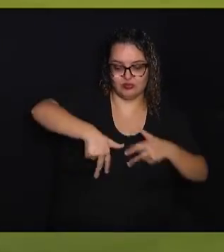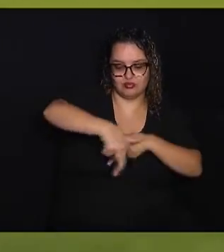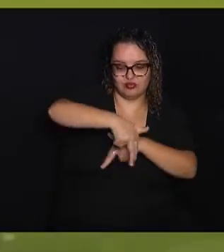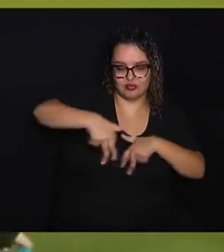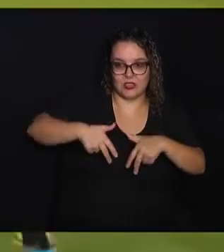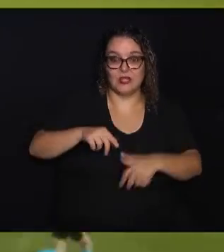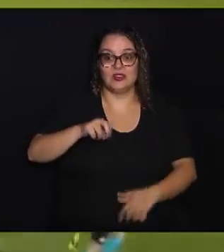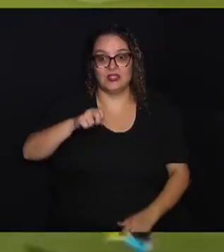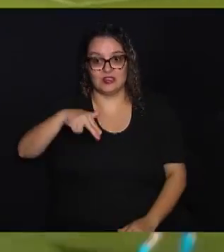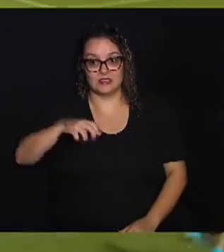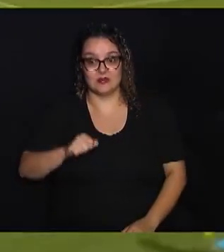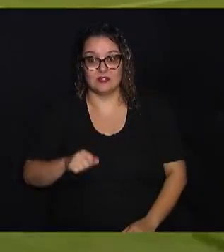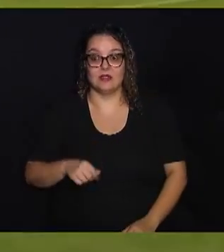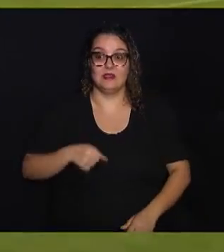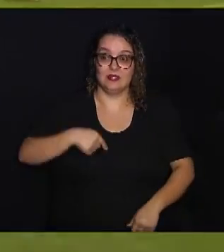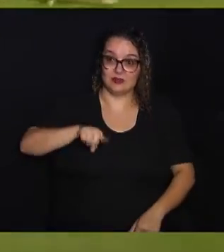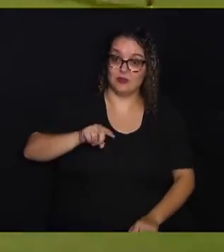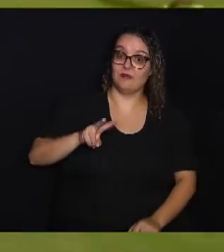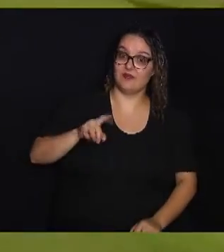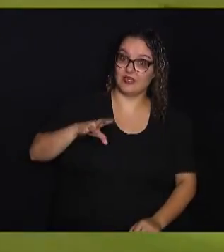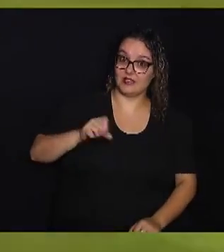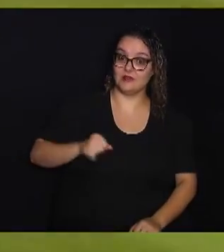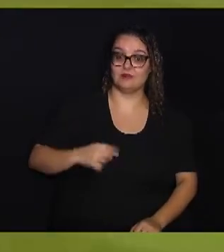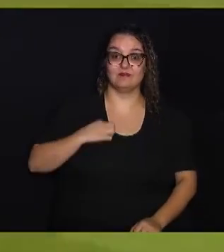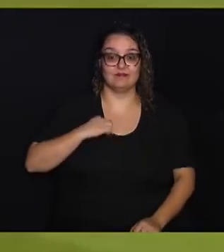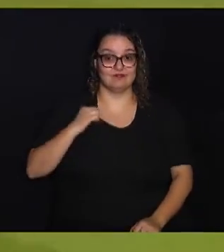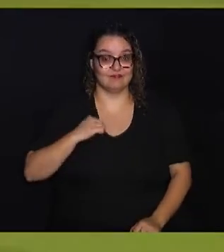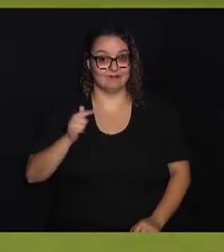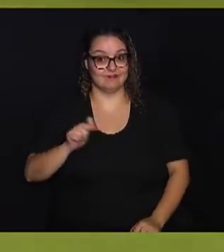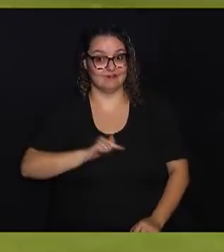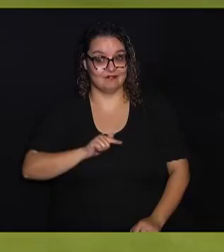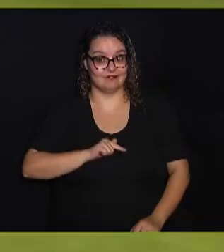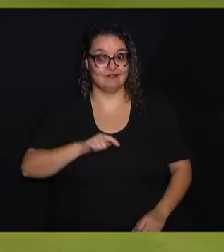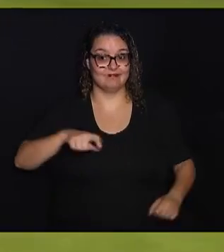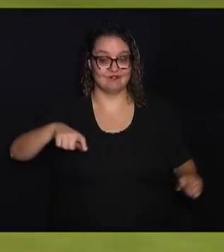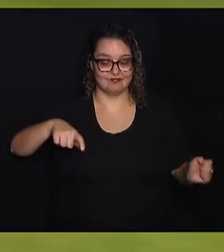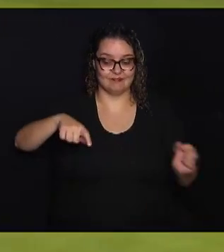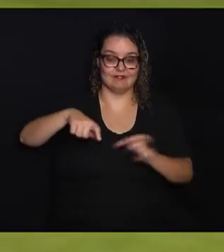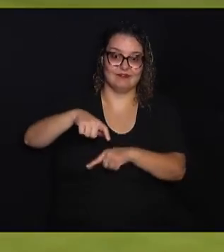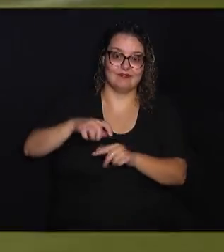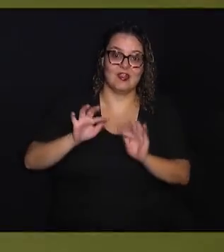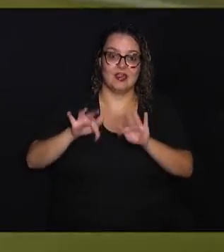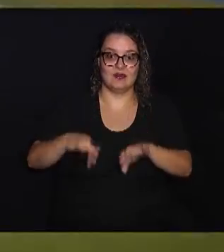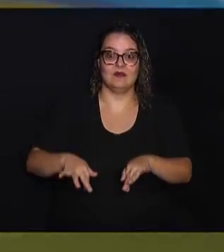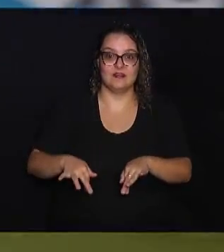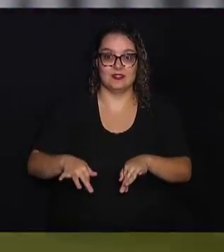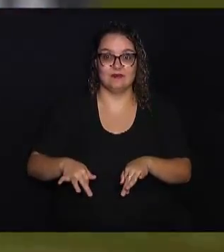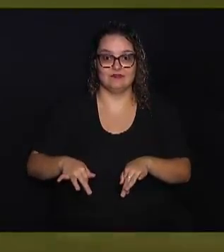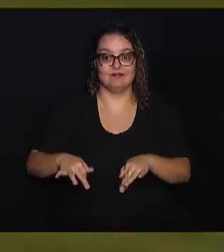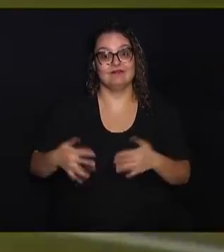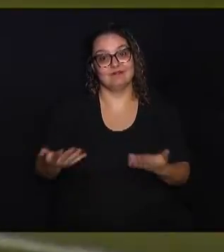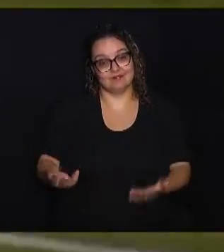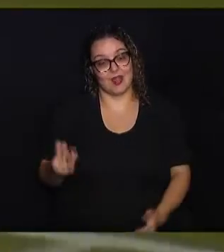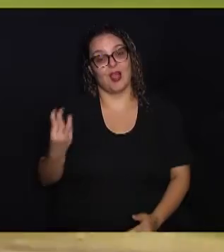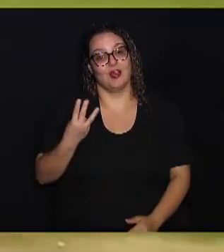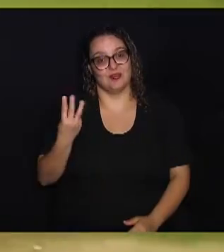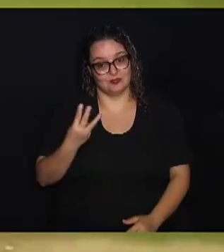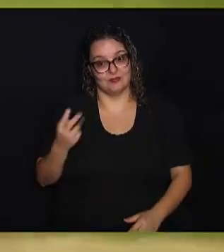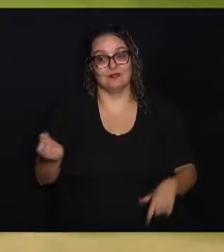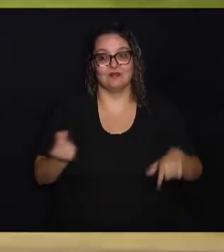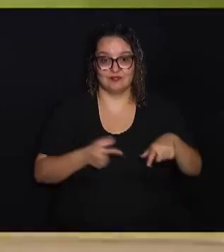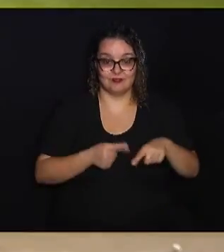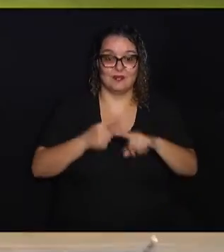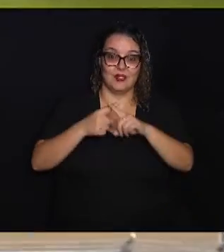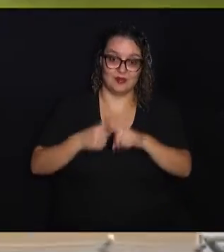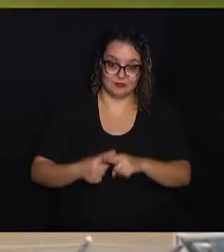e lançou Vinícius Paiva. O camisa 7 rolou para Bruno Xavier finalizar no canto para marcar o seu terceiro gol na partida